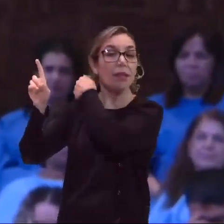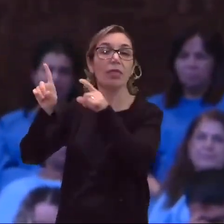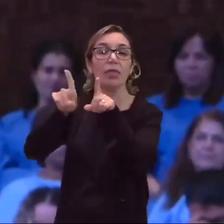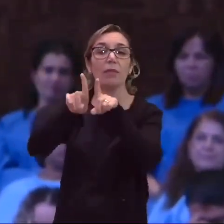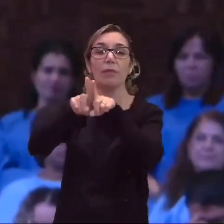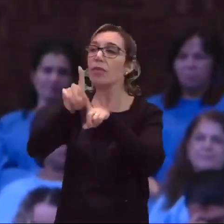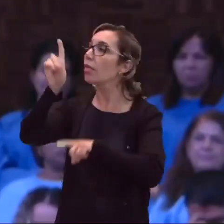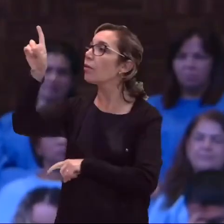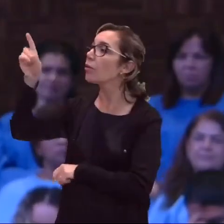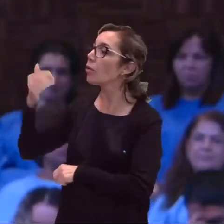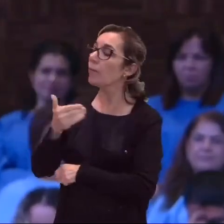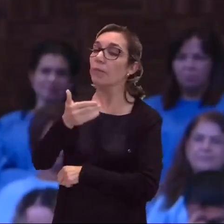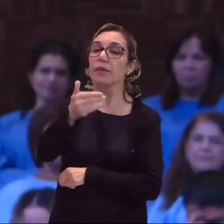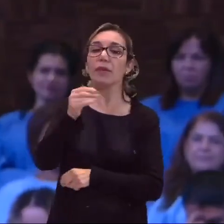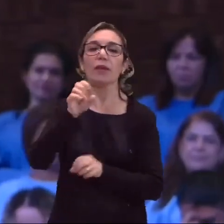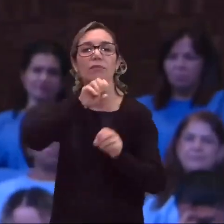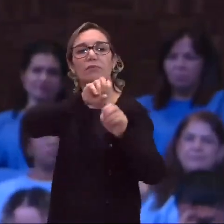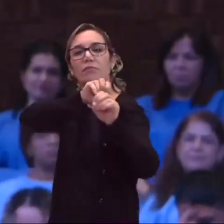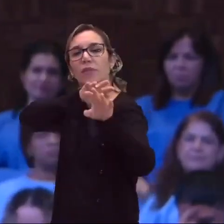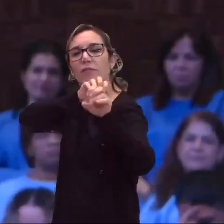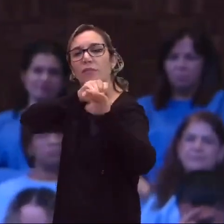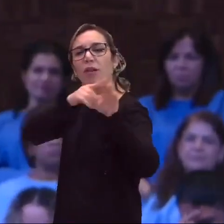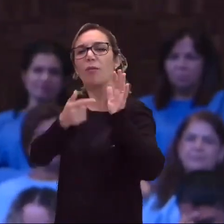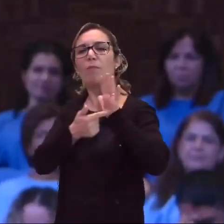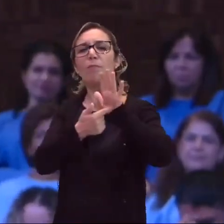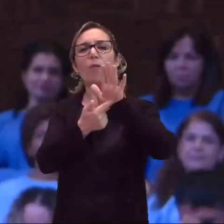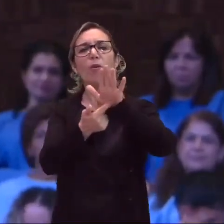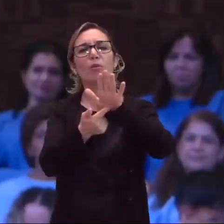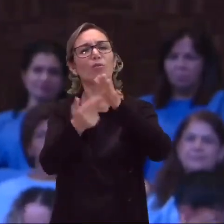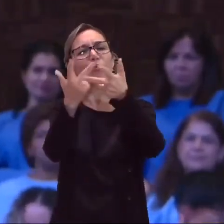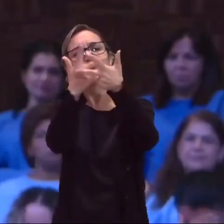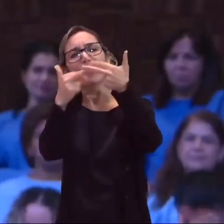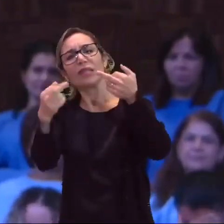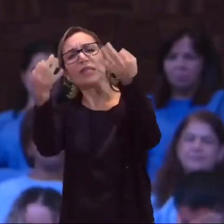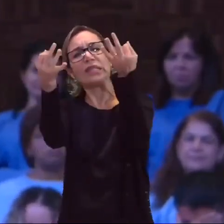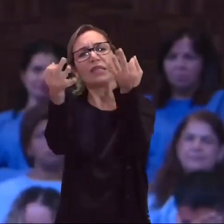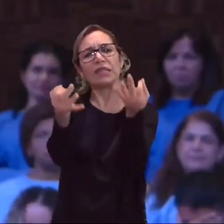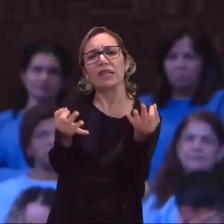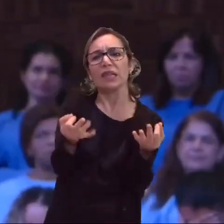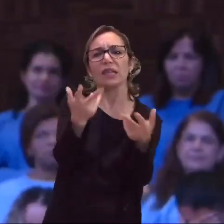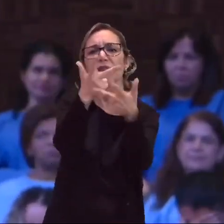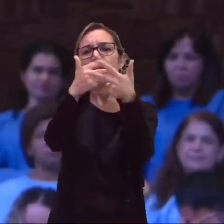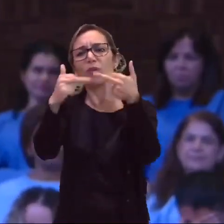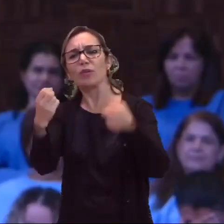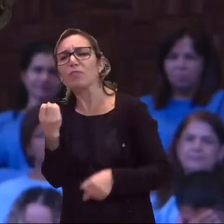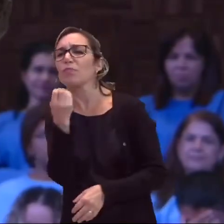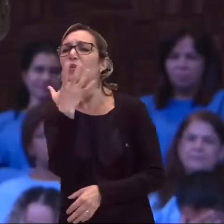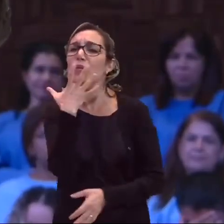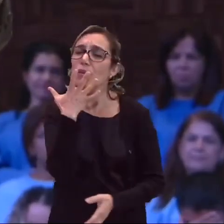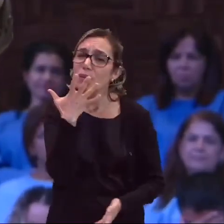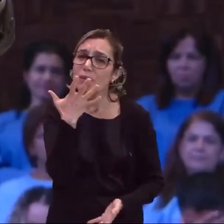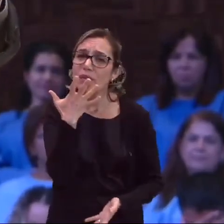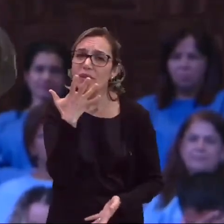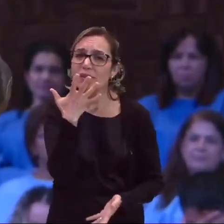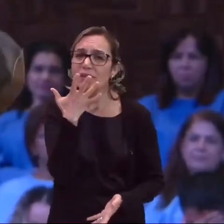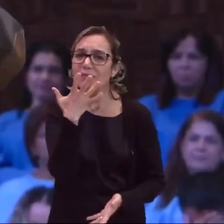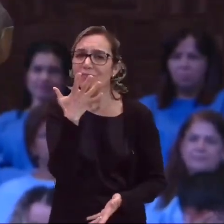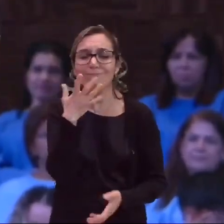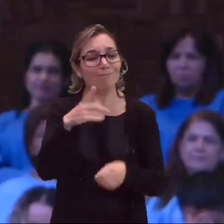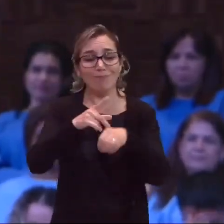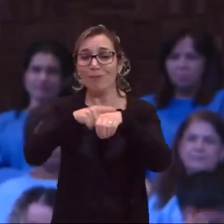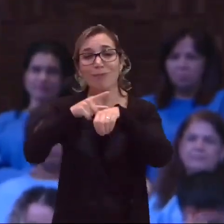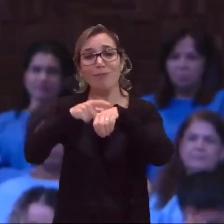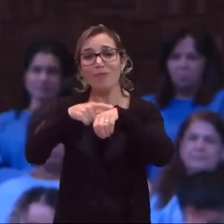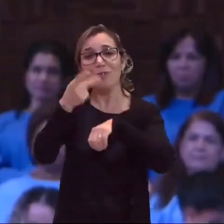há coisas que parecem boas e a gente pode entrar em ciladas e é lá na oração